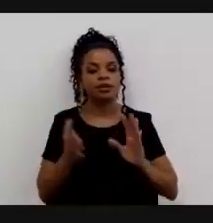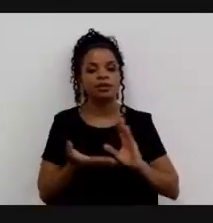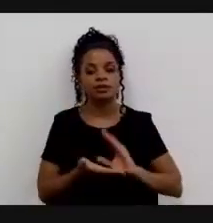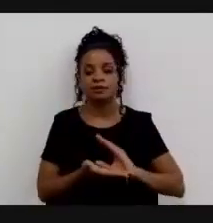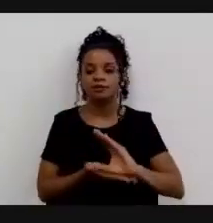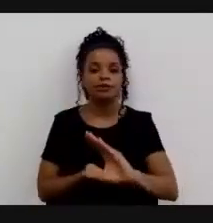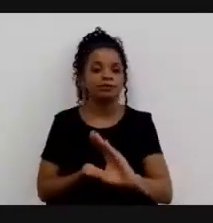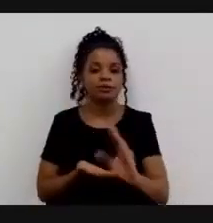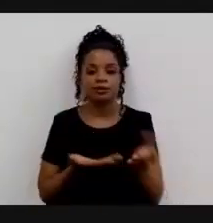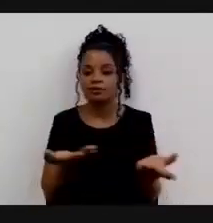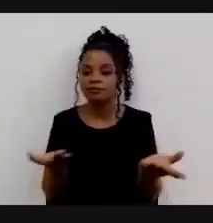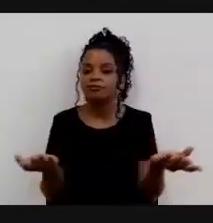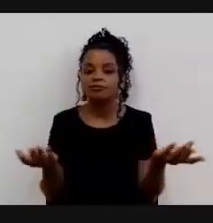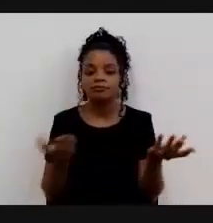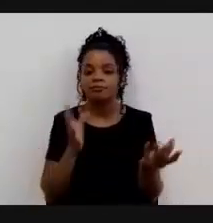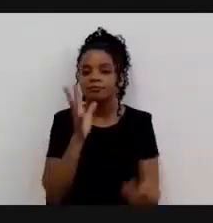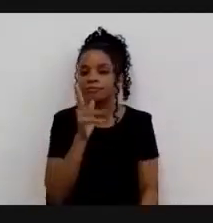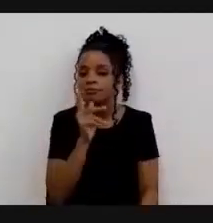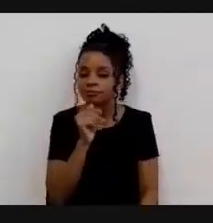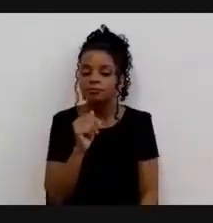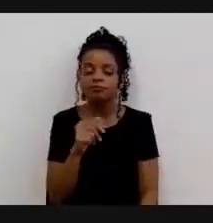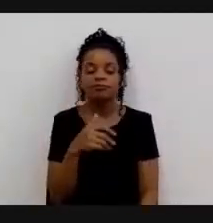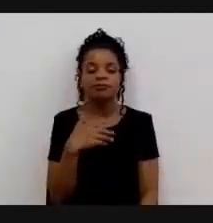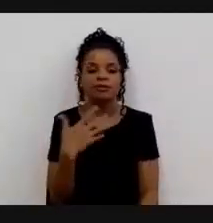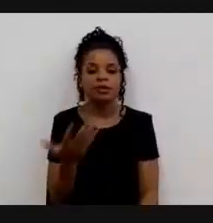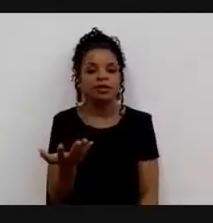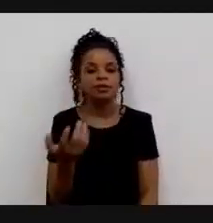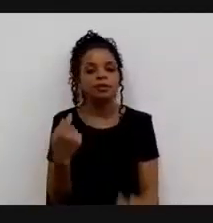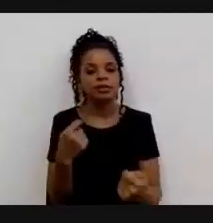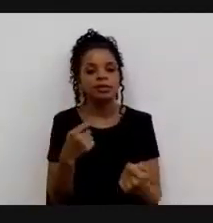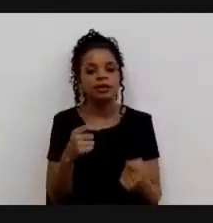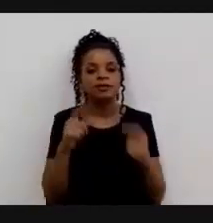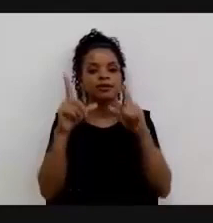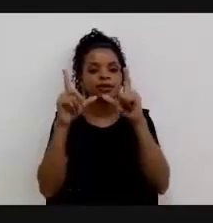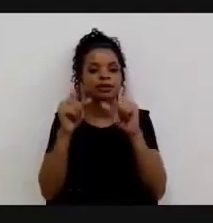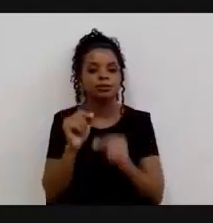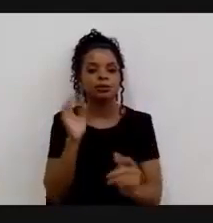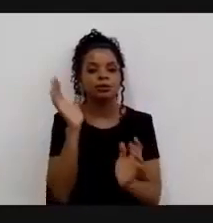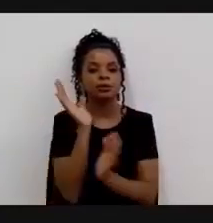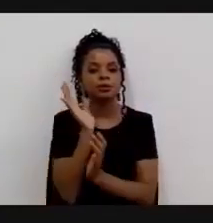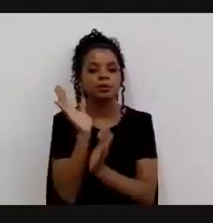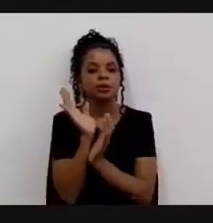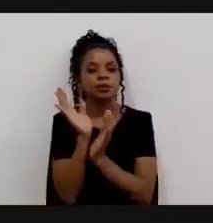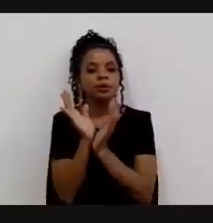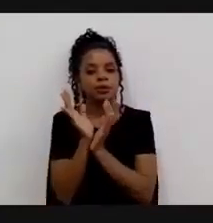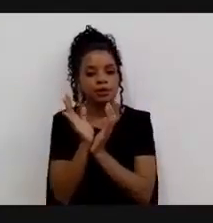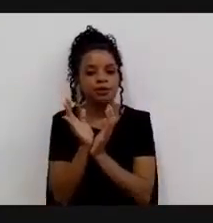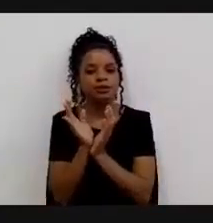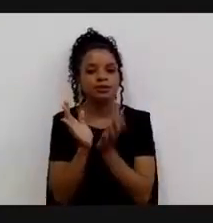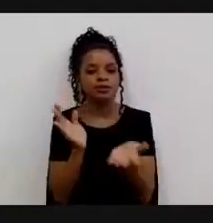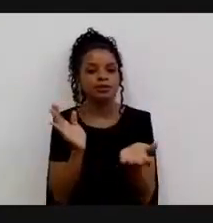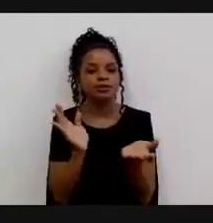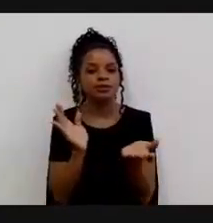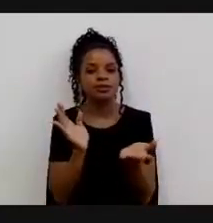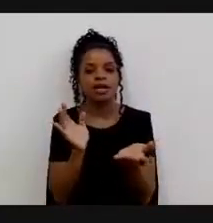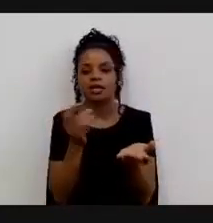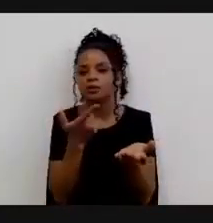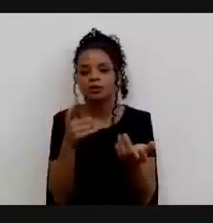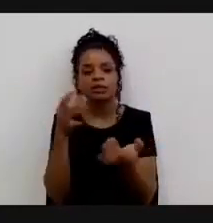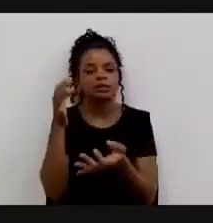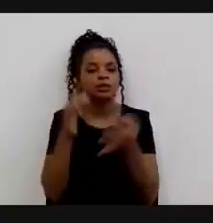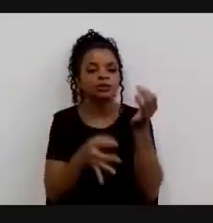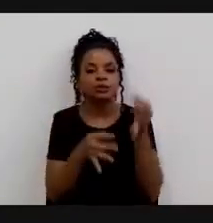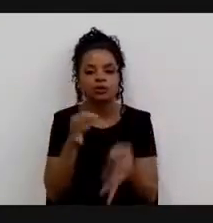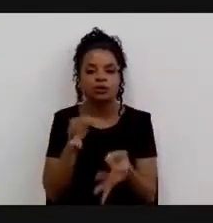que deveriam ser feitos. Né? Então, a ideia toda foi reduzir as burocracias, ou seja, ela é feita sem instrumento jurídico, sem